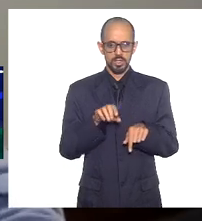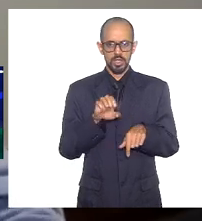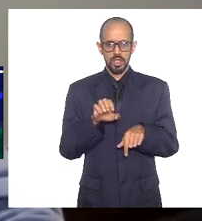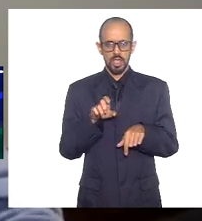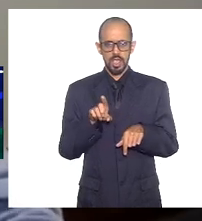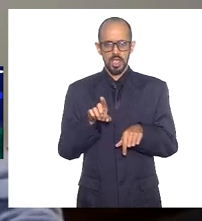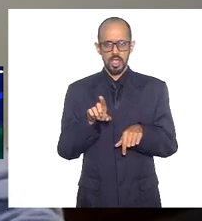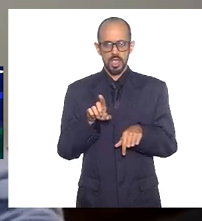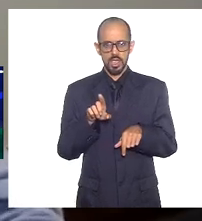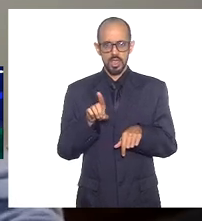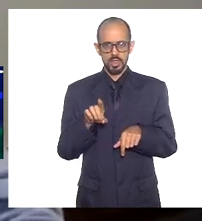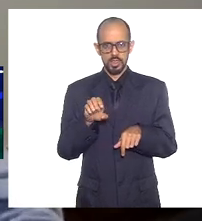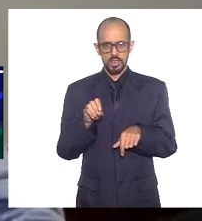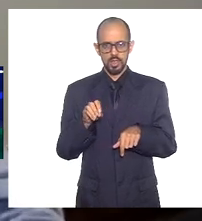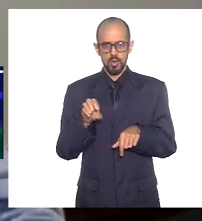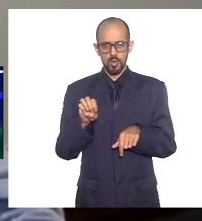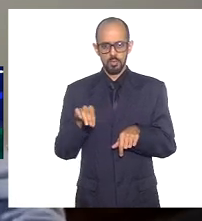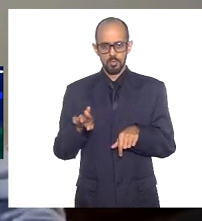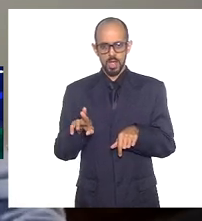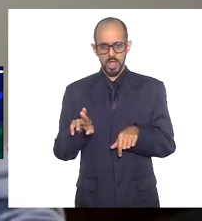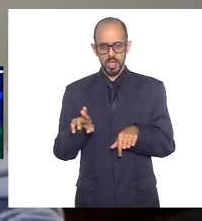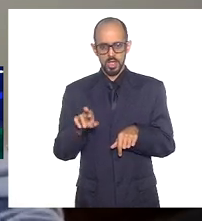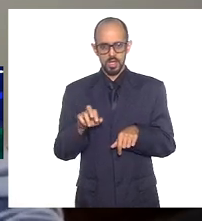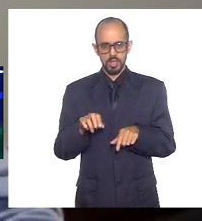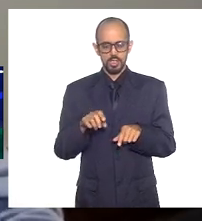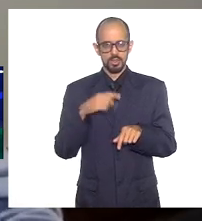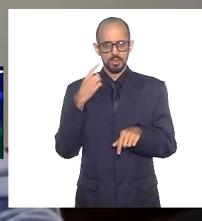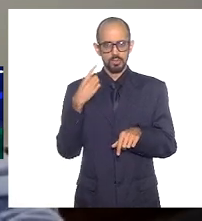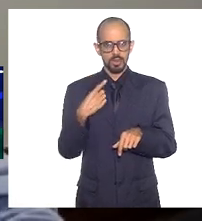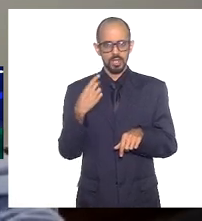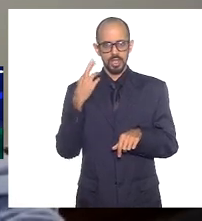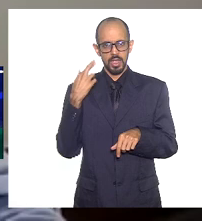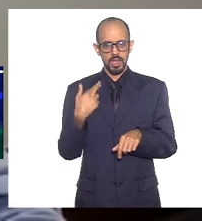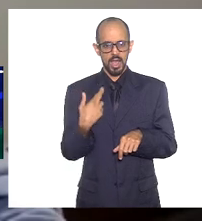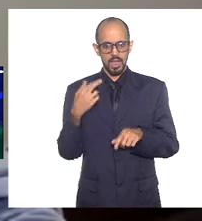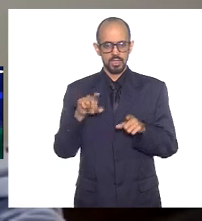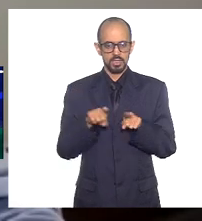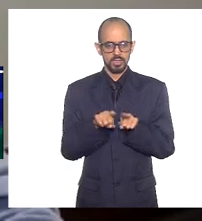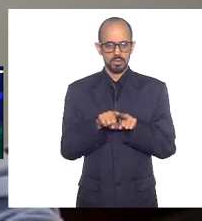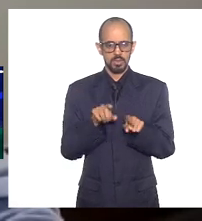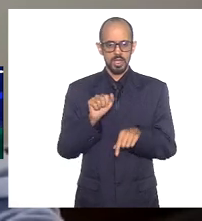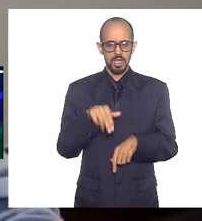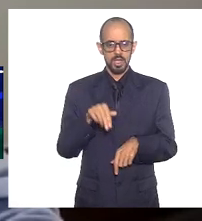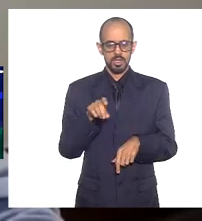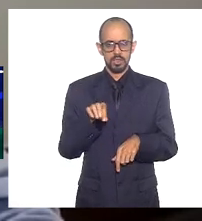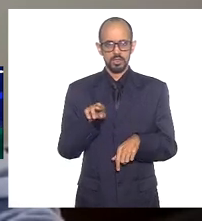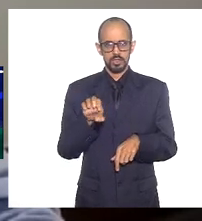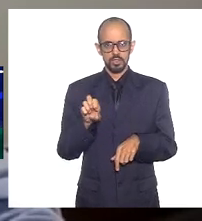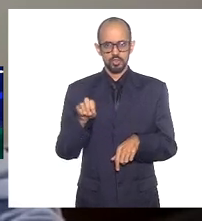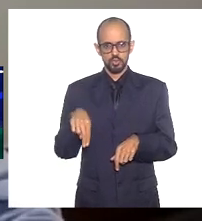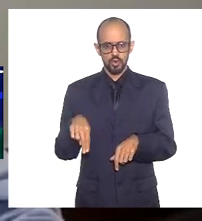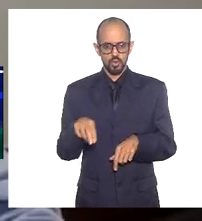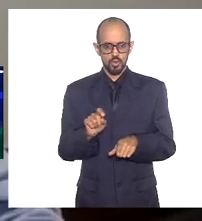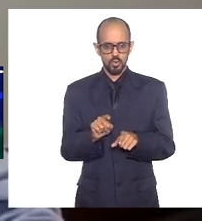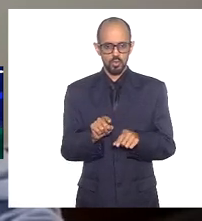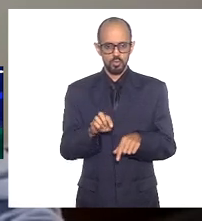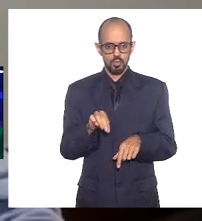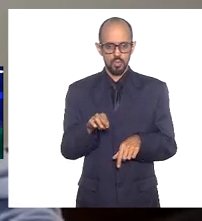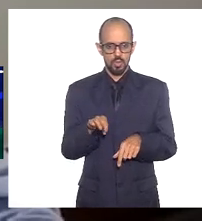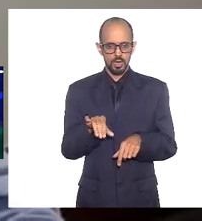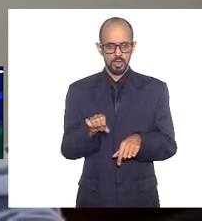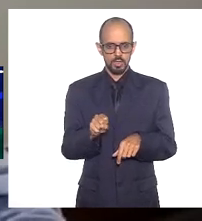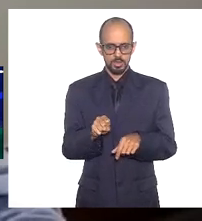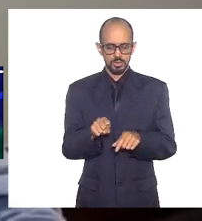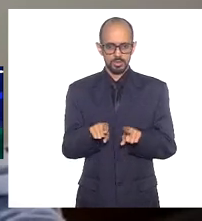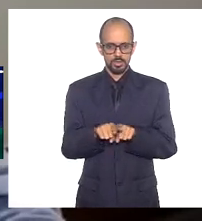enfim o deputado Renata Souto o deputado Anderson Moraes não sei se esqueço alguém